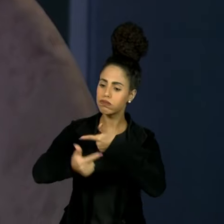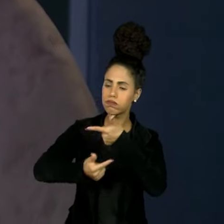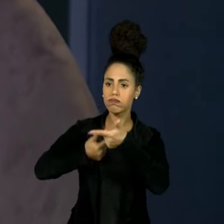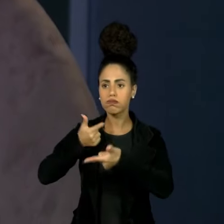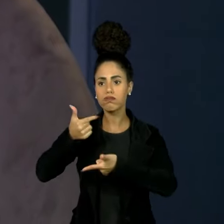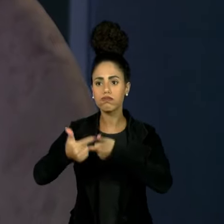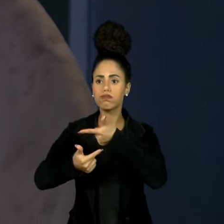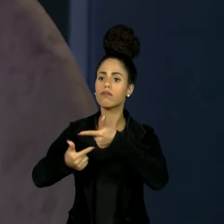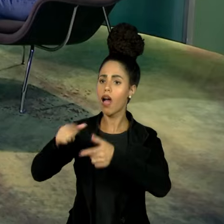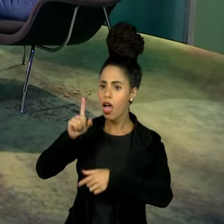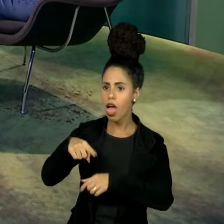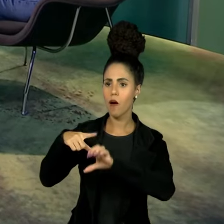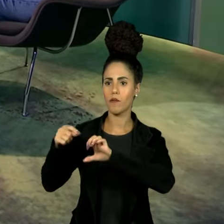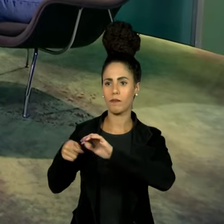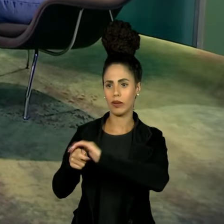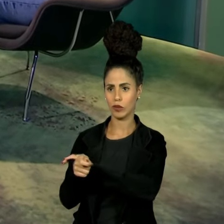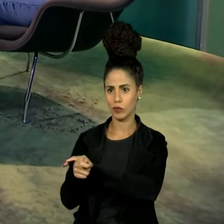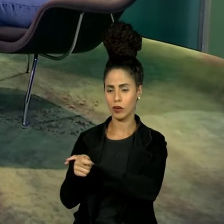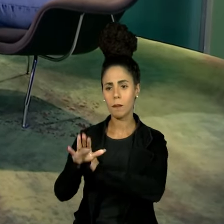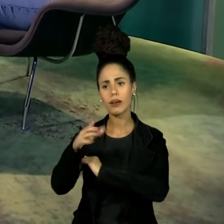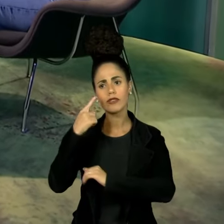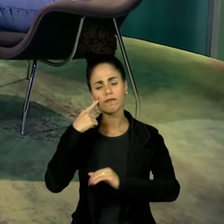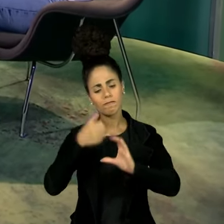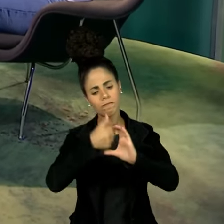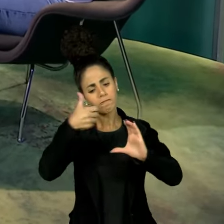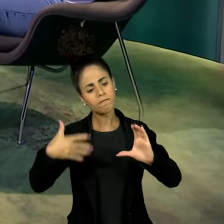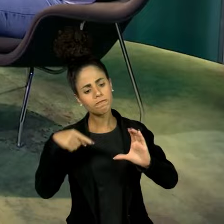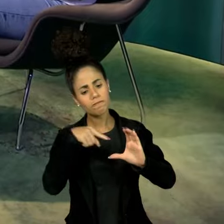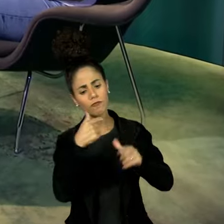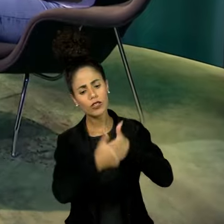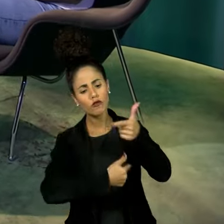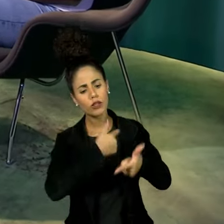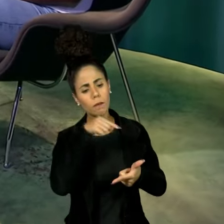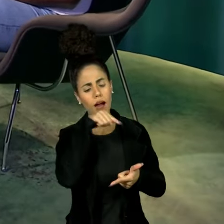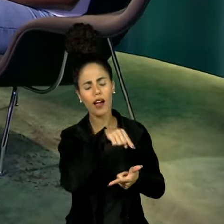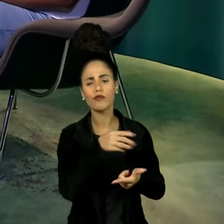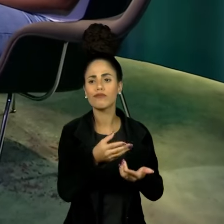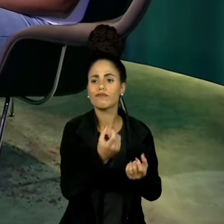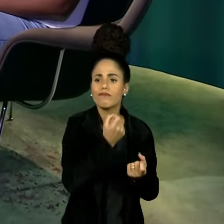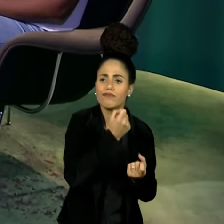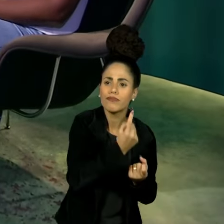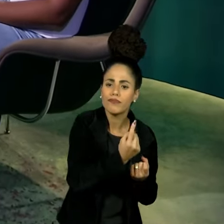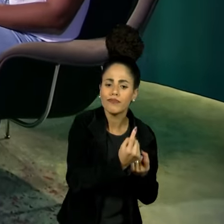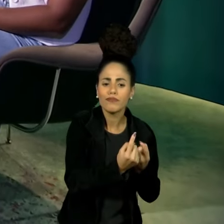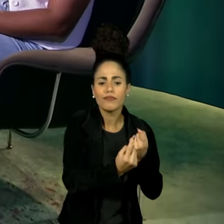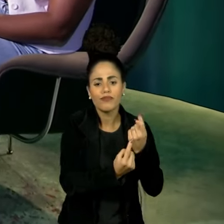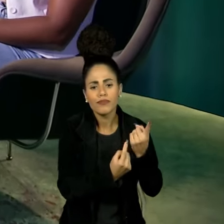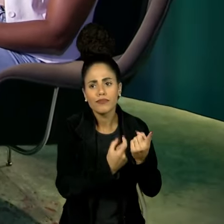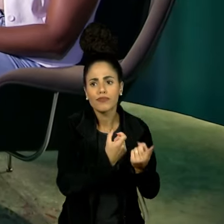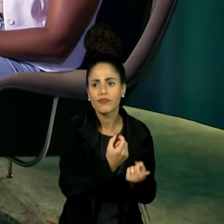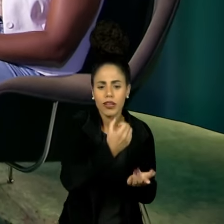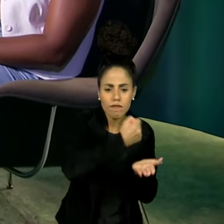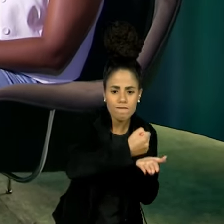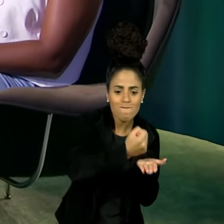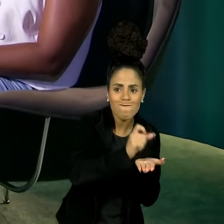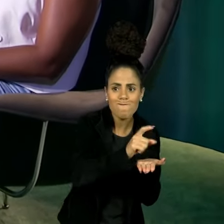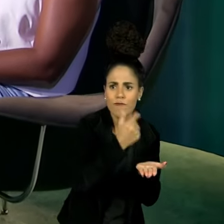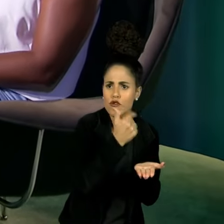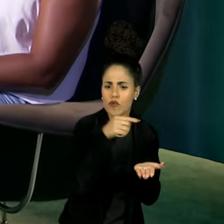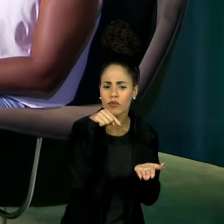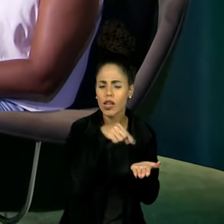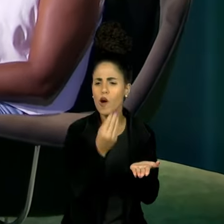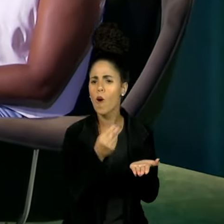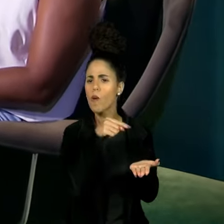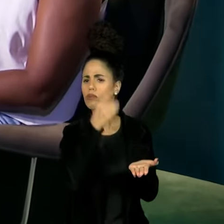nós pegarmos as características do trabalho informal, esse empreendedor, infelizmente, ele fica